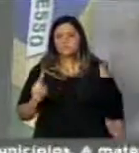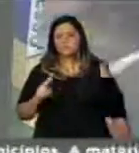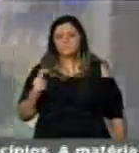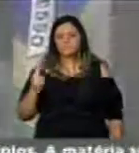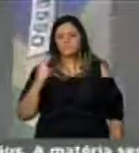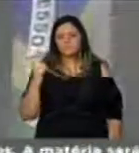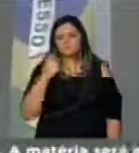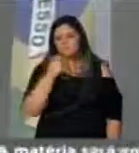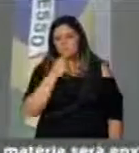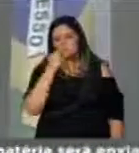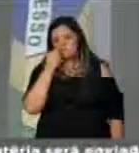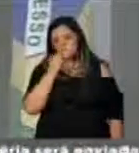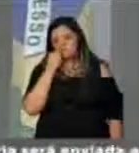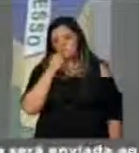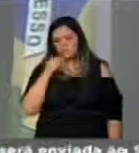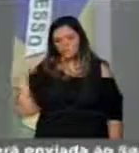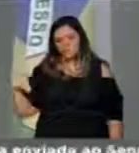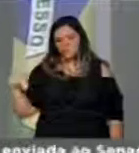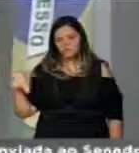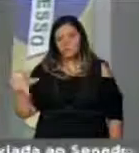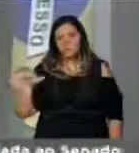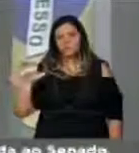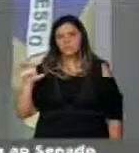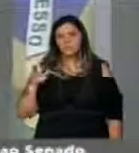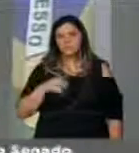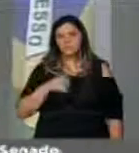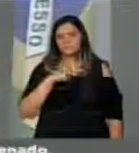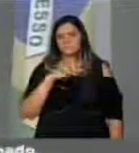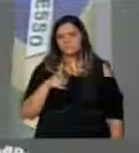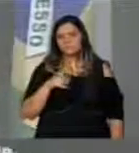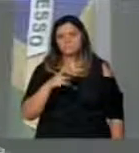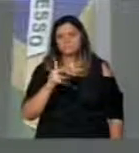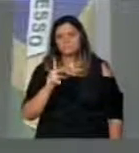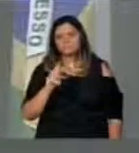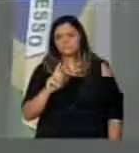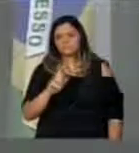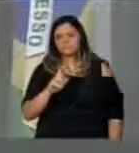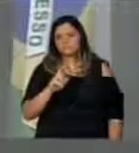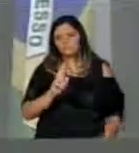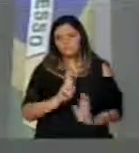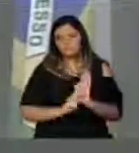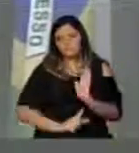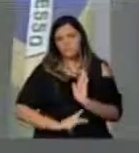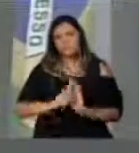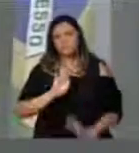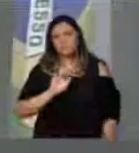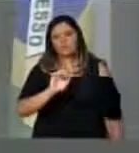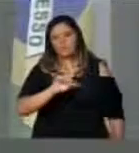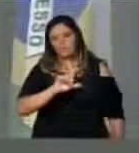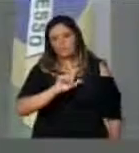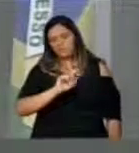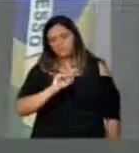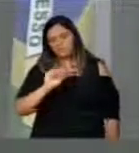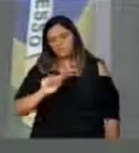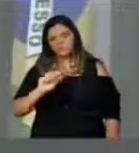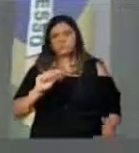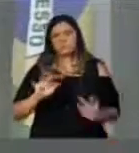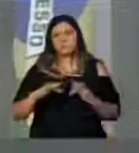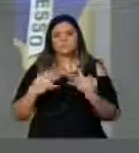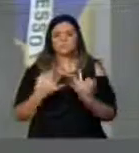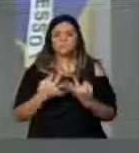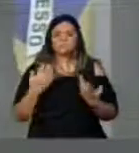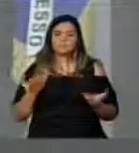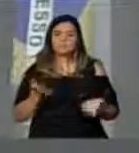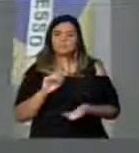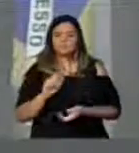com a manutenção do programa bolsa família e aqui discordo do relator se o programa tem deficiências